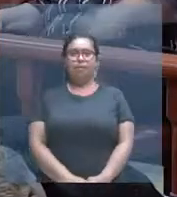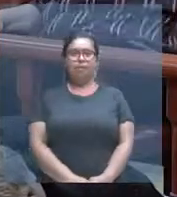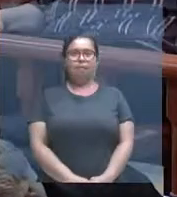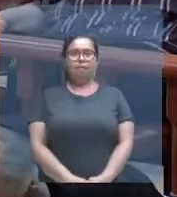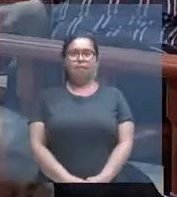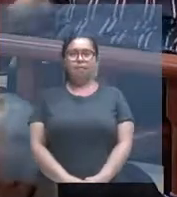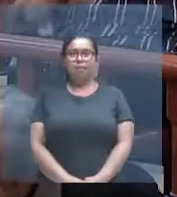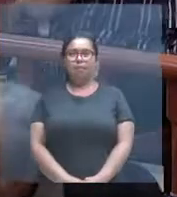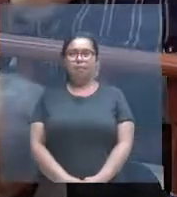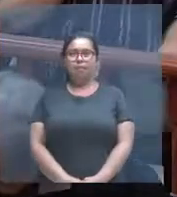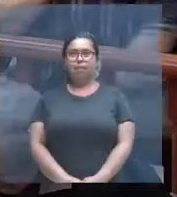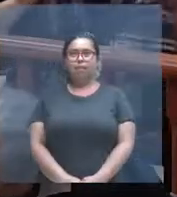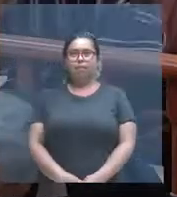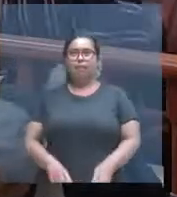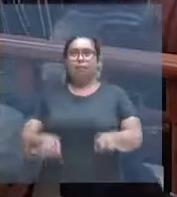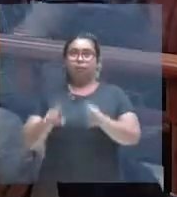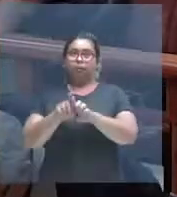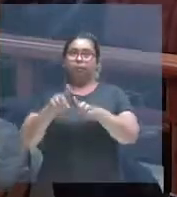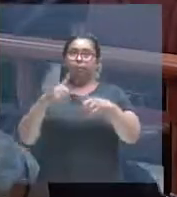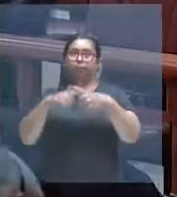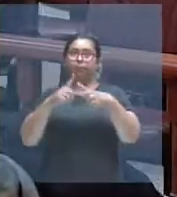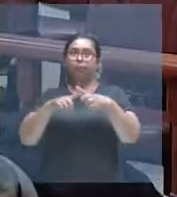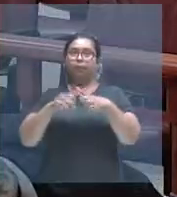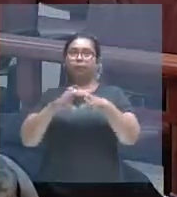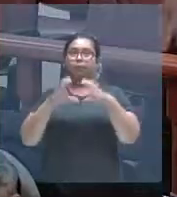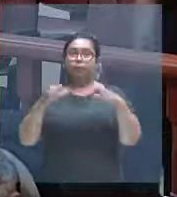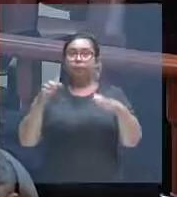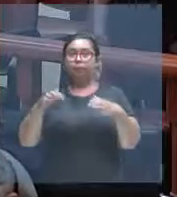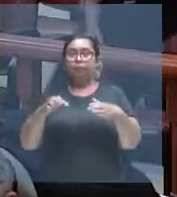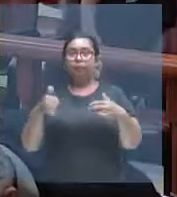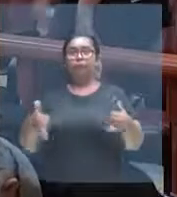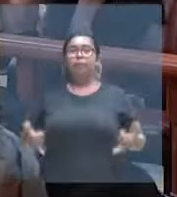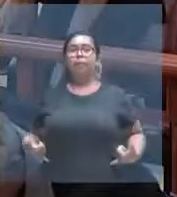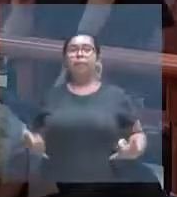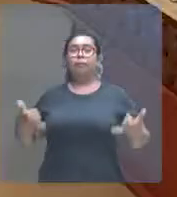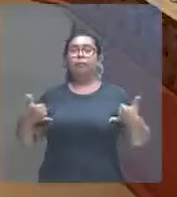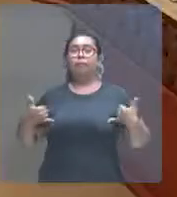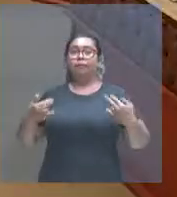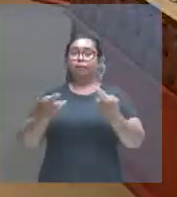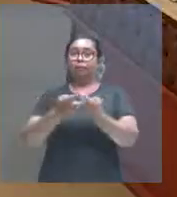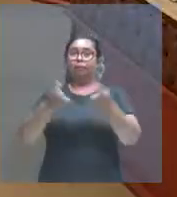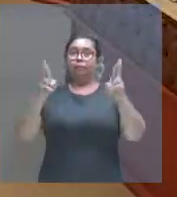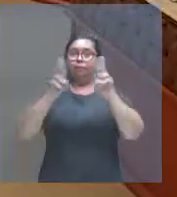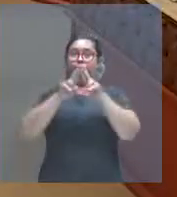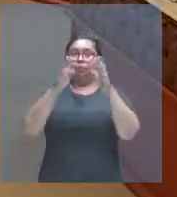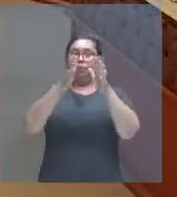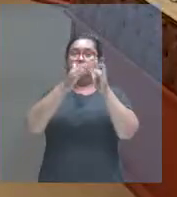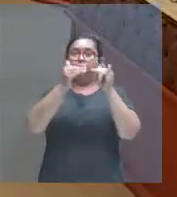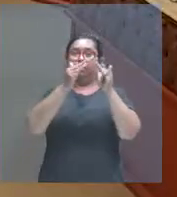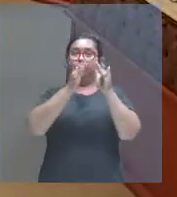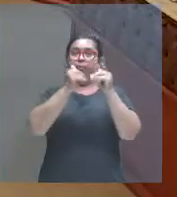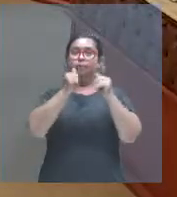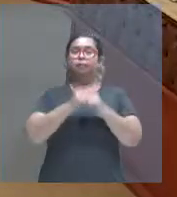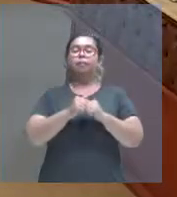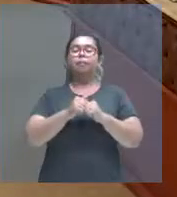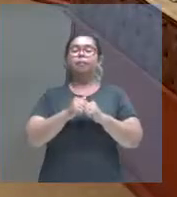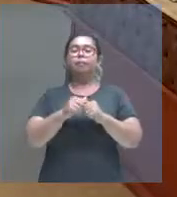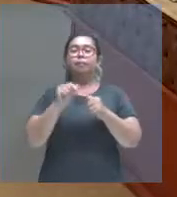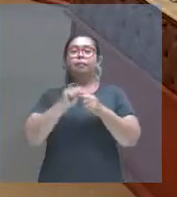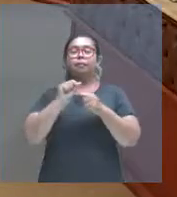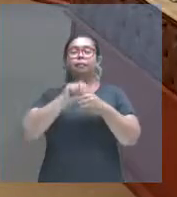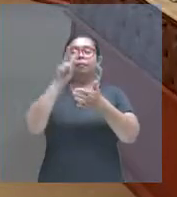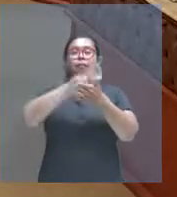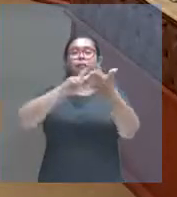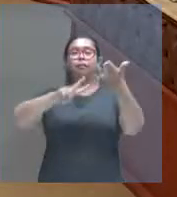Cumprindo a razão maior dessa sessão solene, determino ao mestre de cerimônia para que